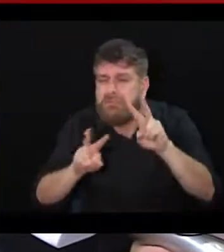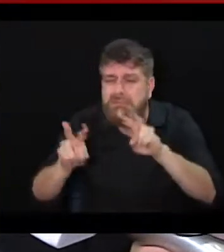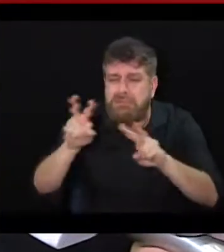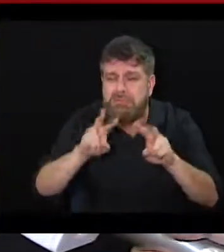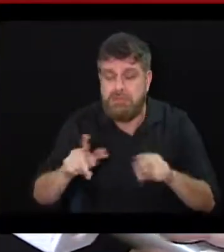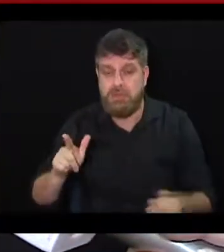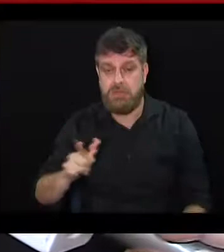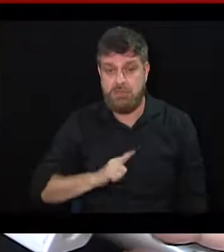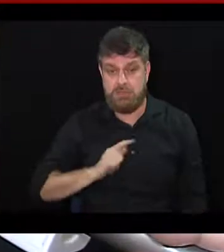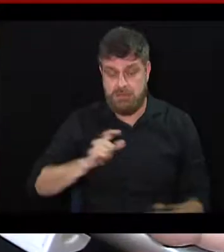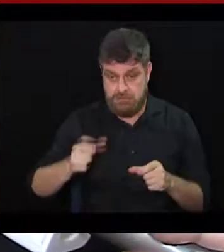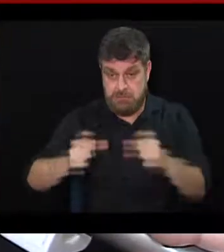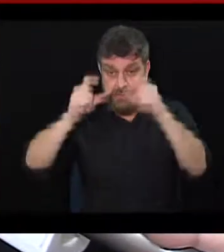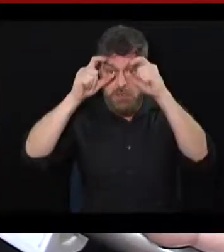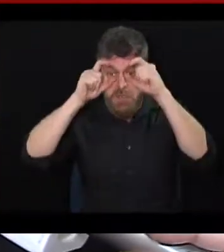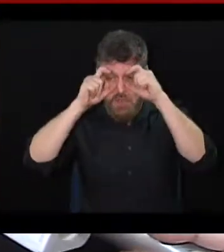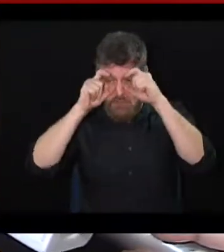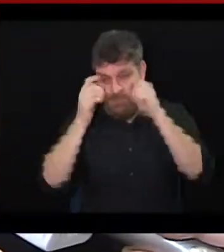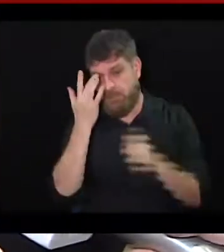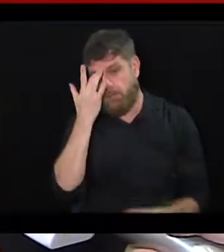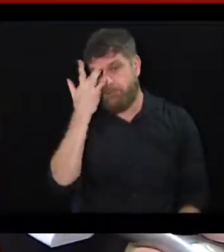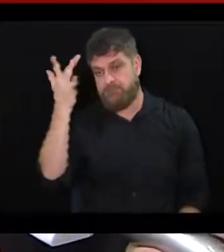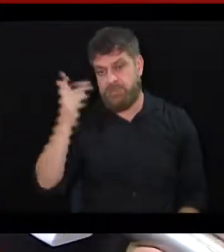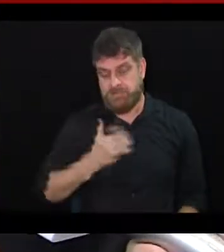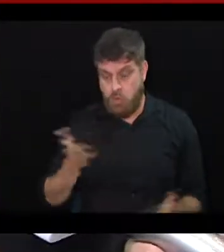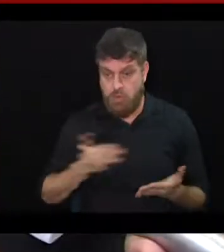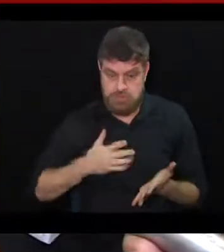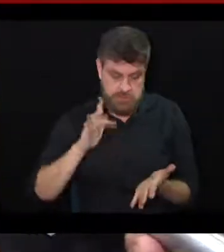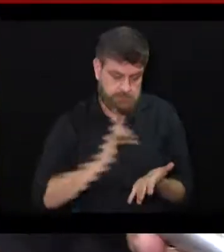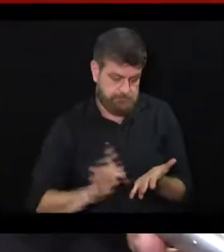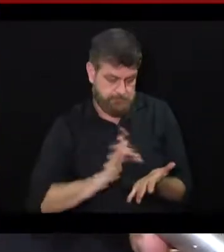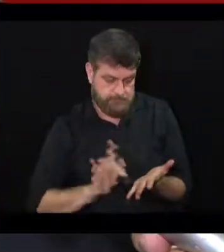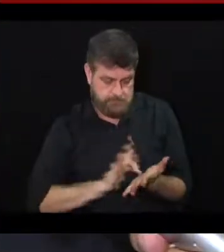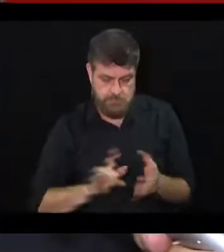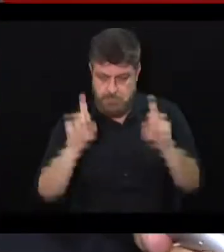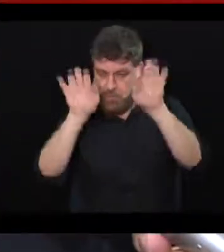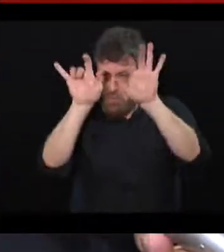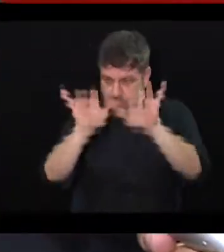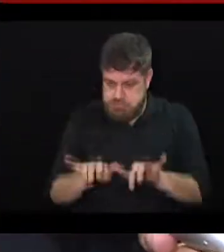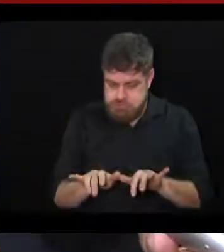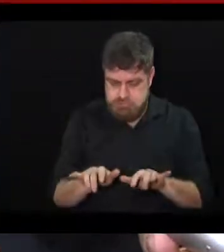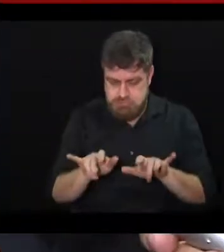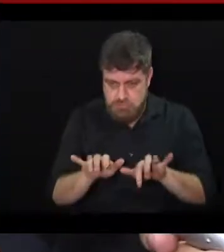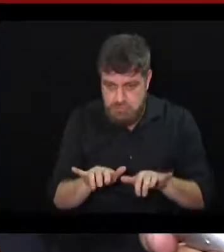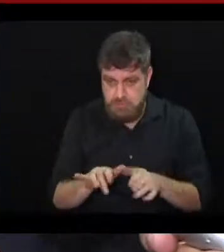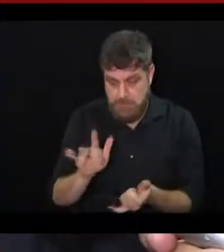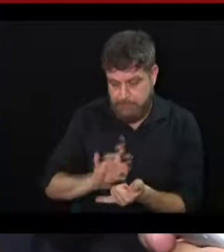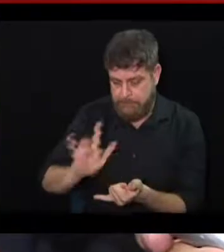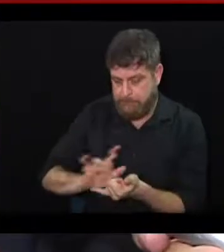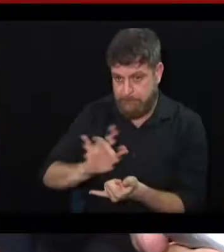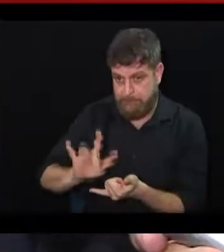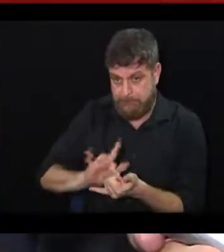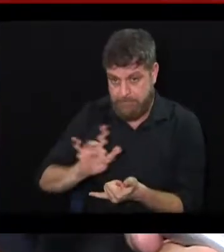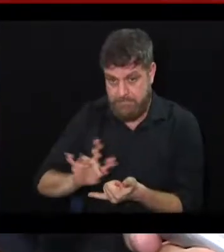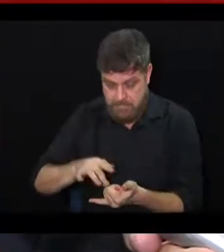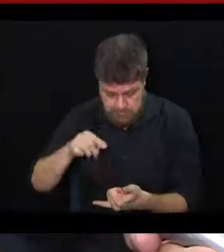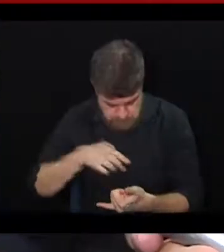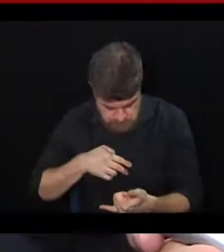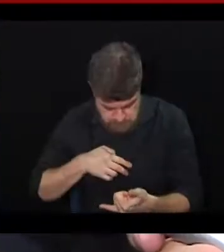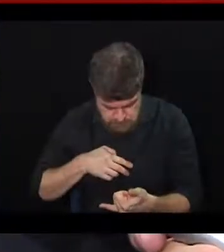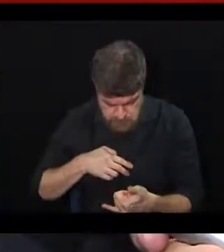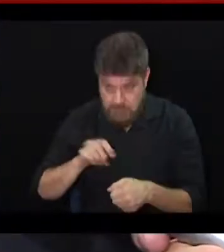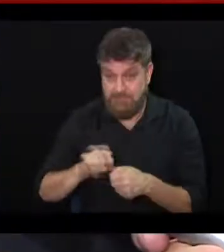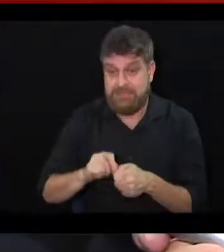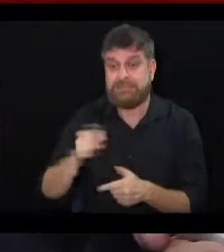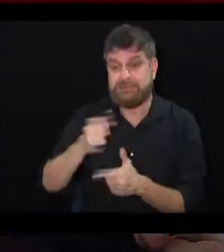a facilidade de se ter tablet, de se ter computador, de se ter smartphone, esse tipo